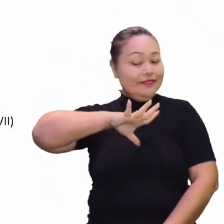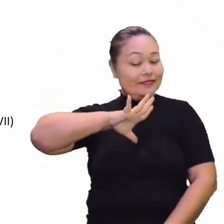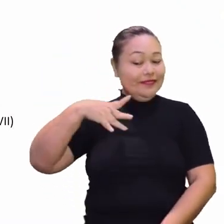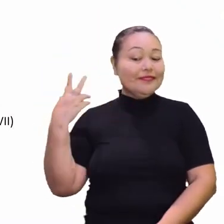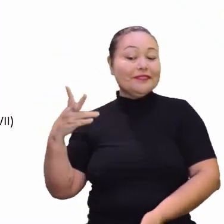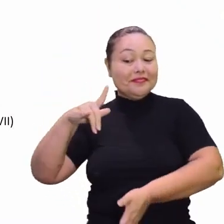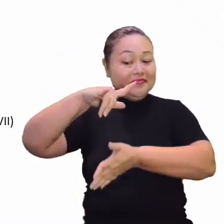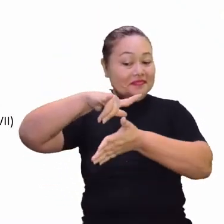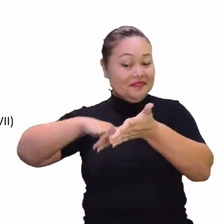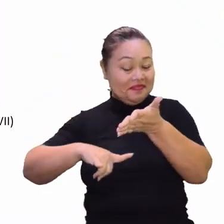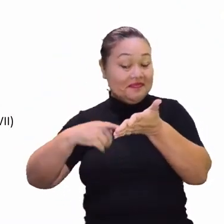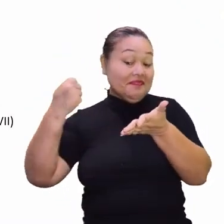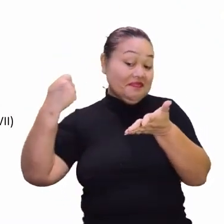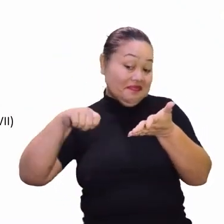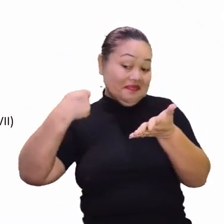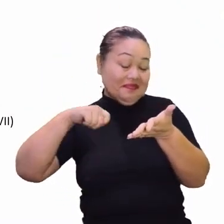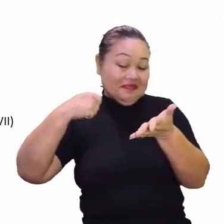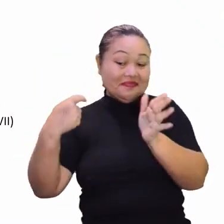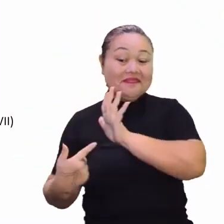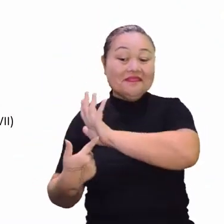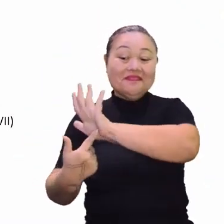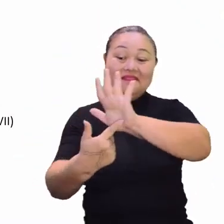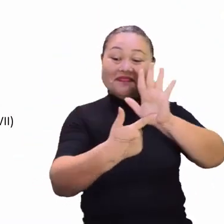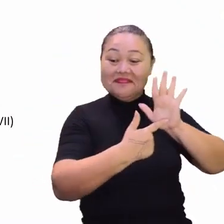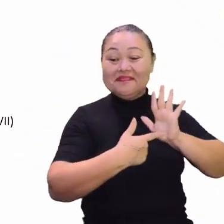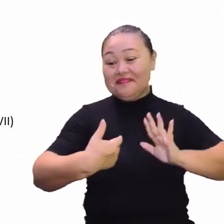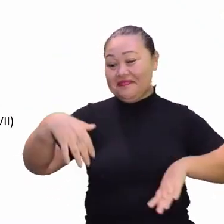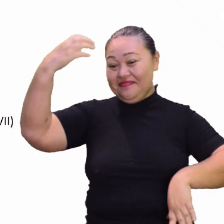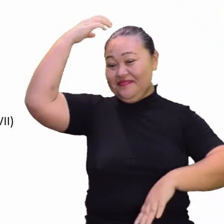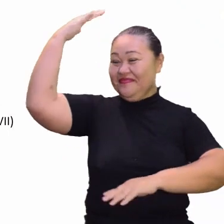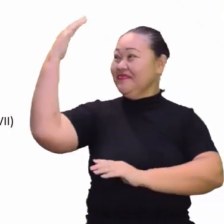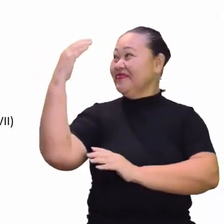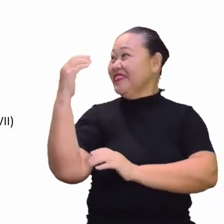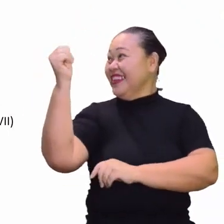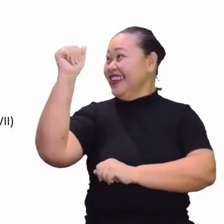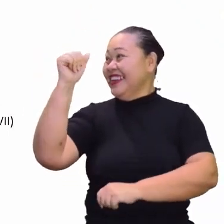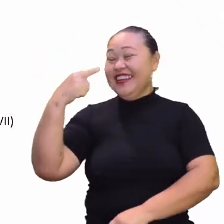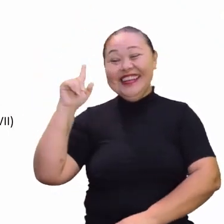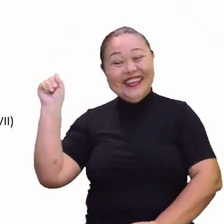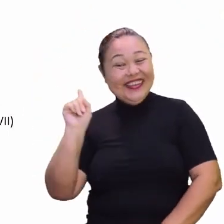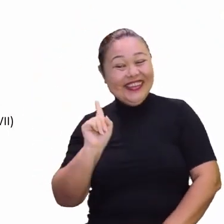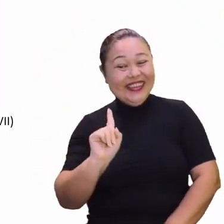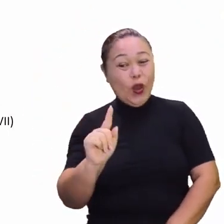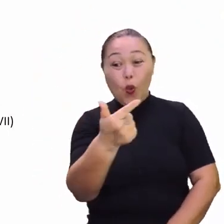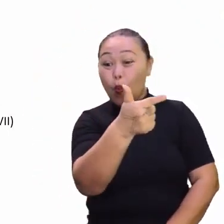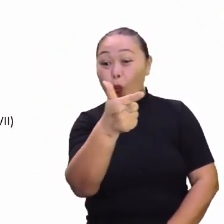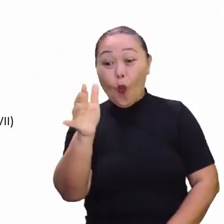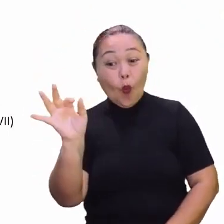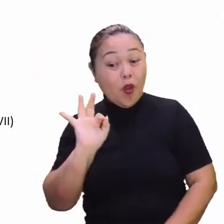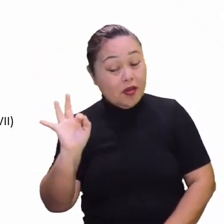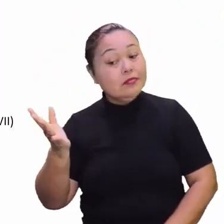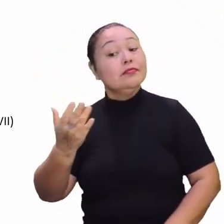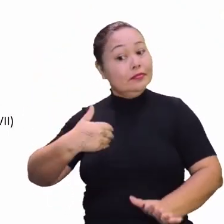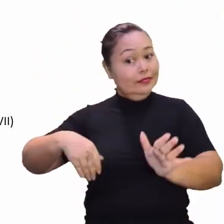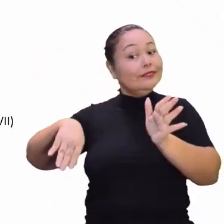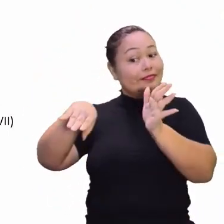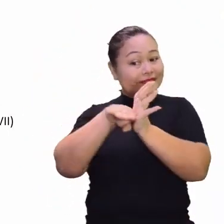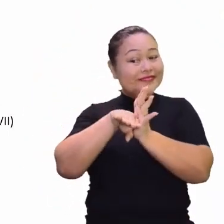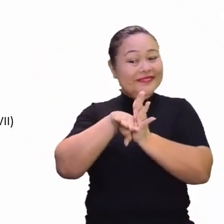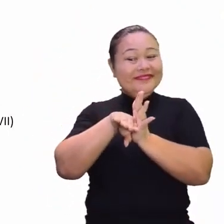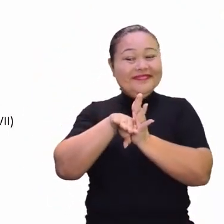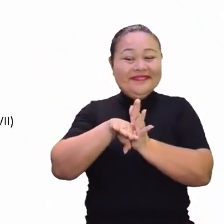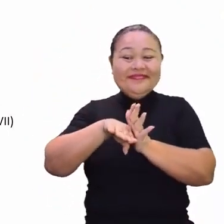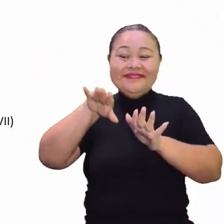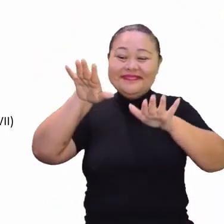esse documento e, se necessário fosse, ia mostrar para o rei da Espanha. Não tinha ninguém de vocês lá. Com certeza. Por isso que nós chegamos.